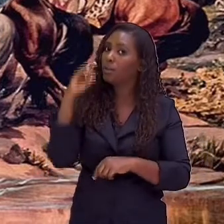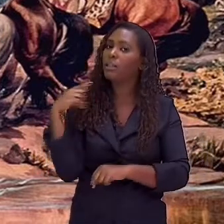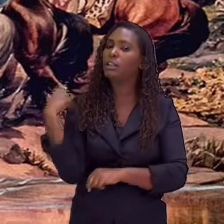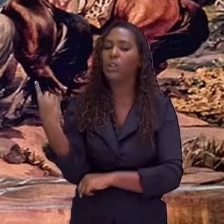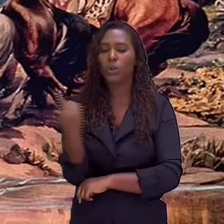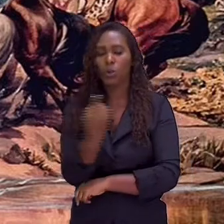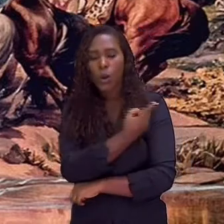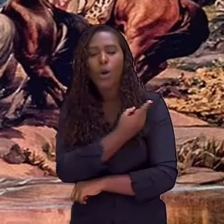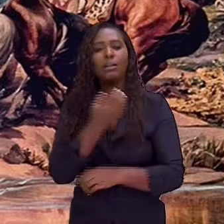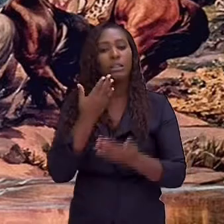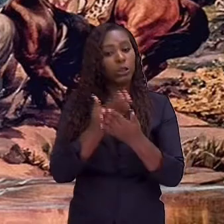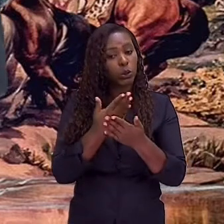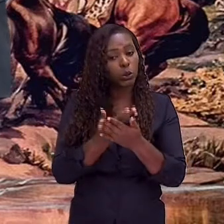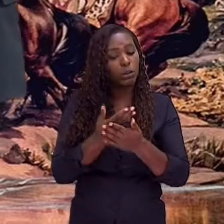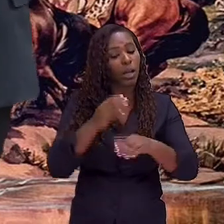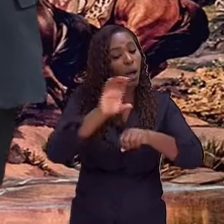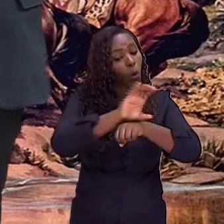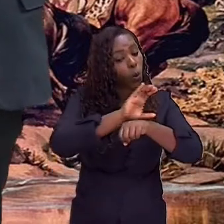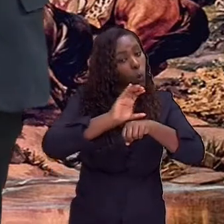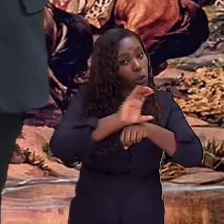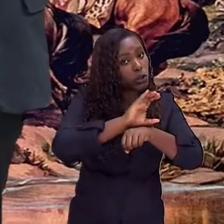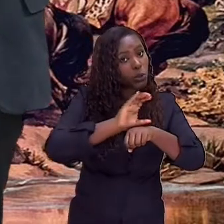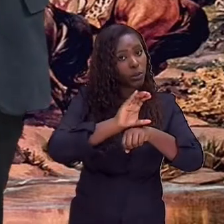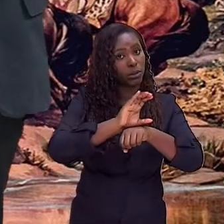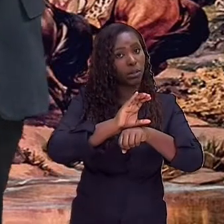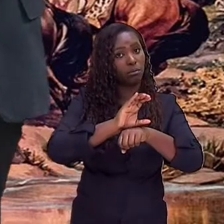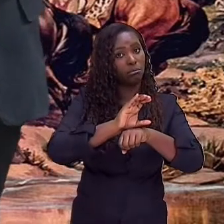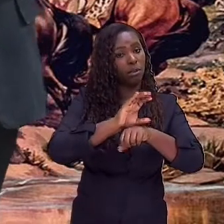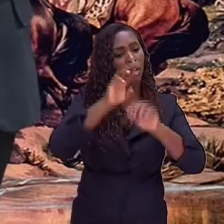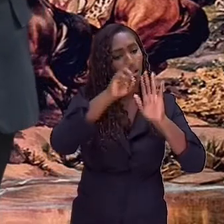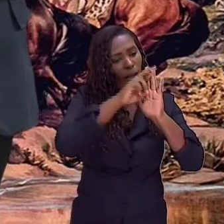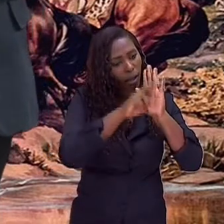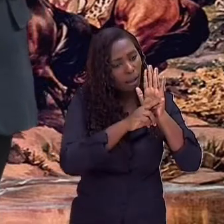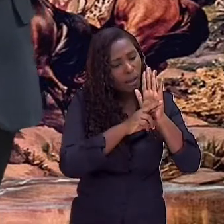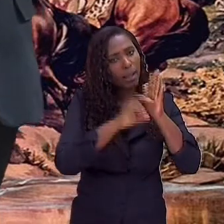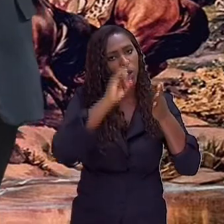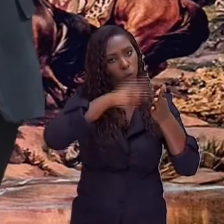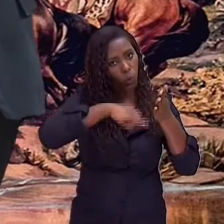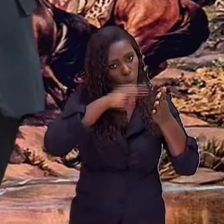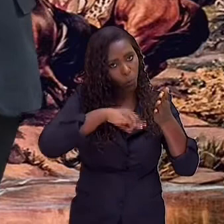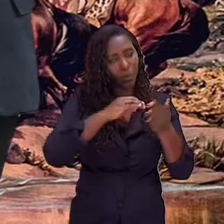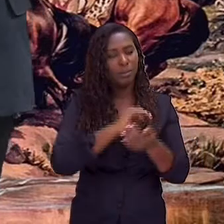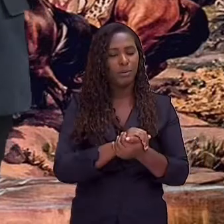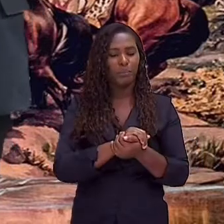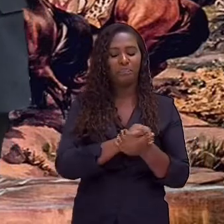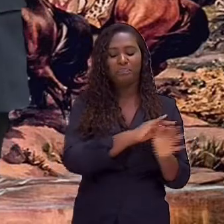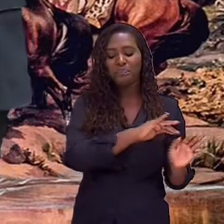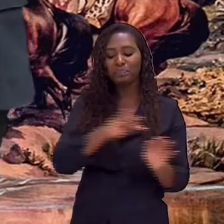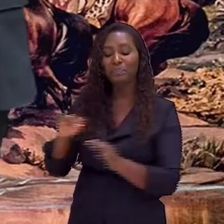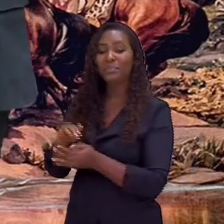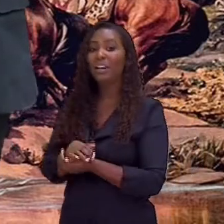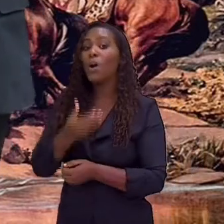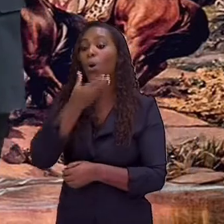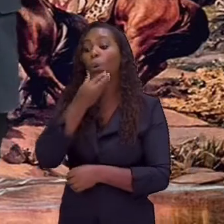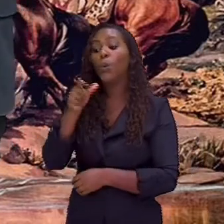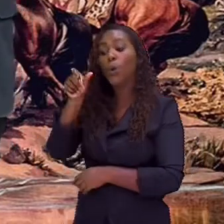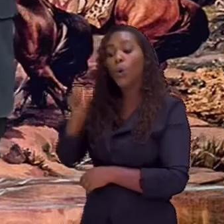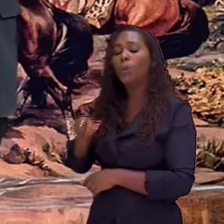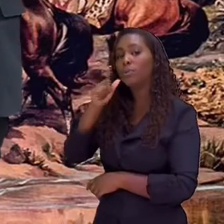imperam a nossa vida. Espero que, palavras de Dom Pedro, que a Constituição que